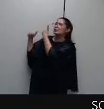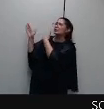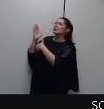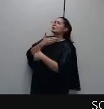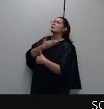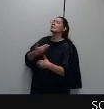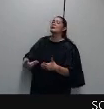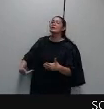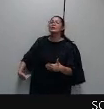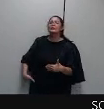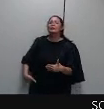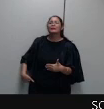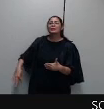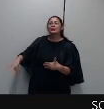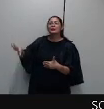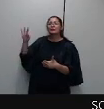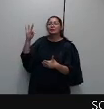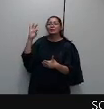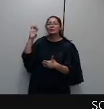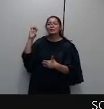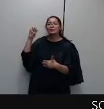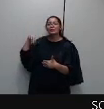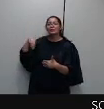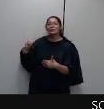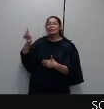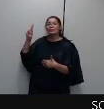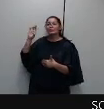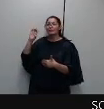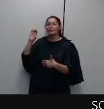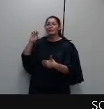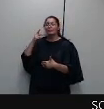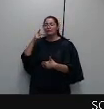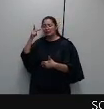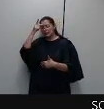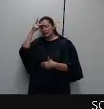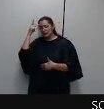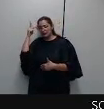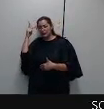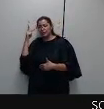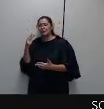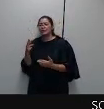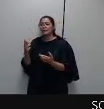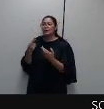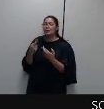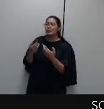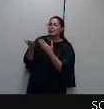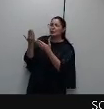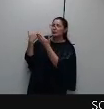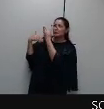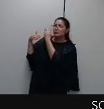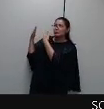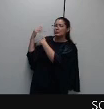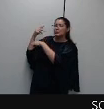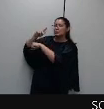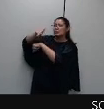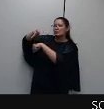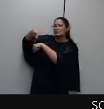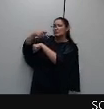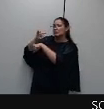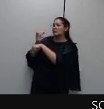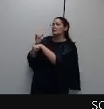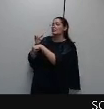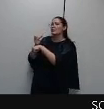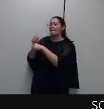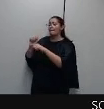ouvir aquela situação para as pessoas que tinham recursos no exterior essas pessoas poderem então